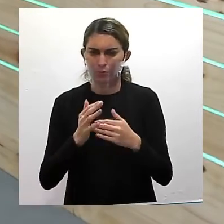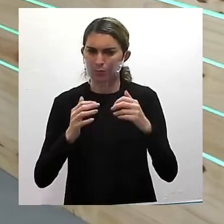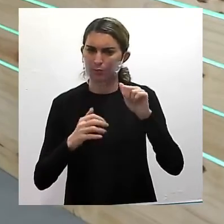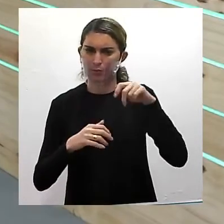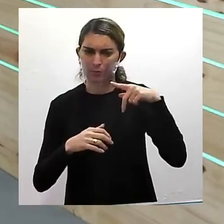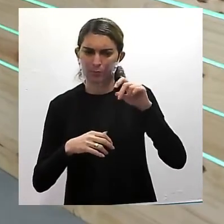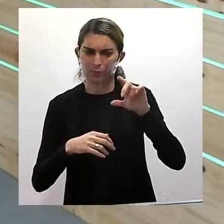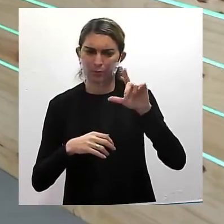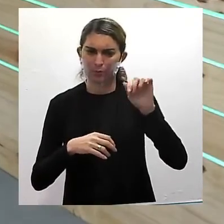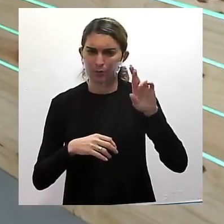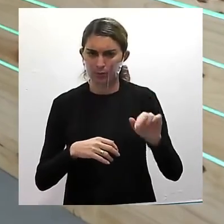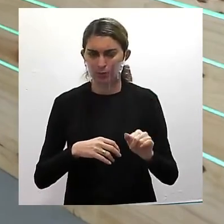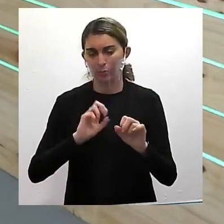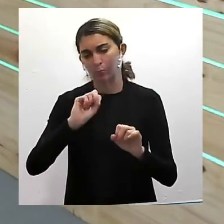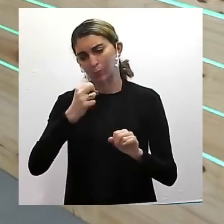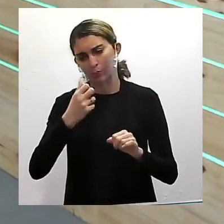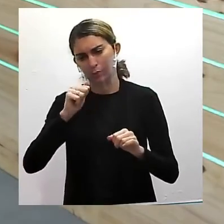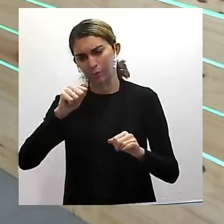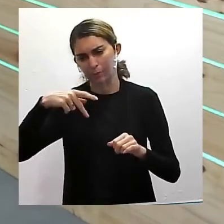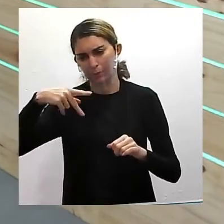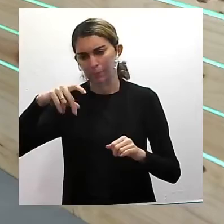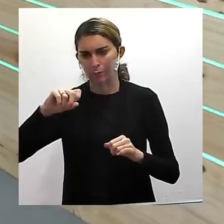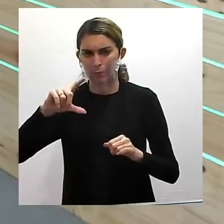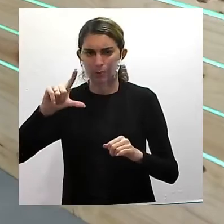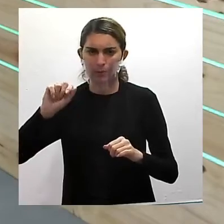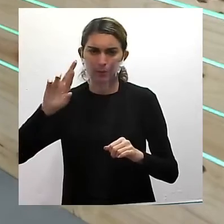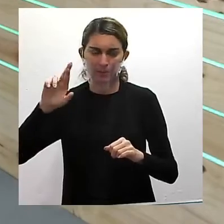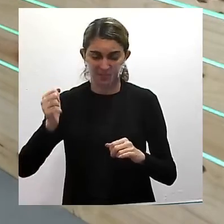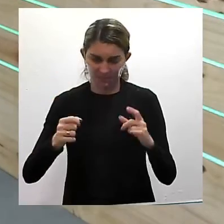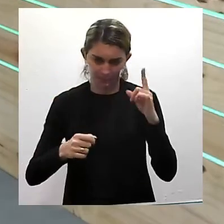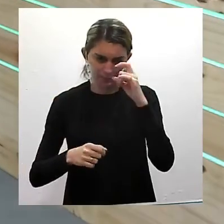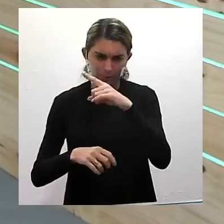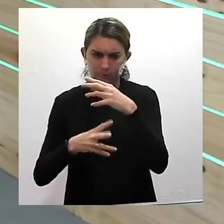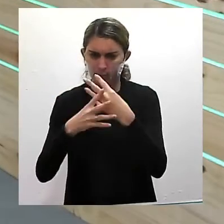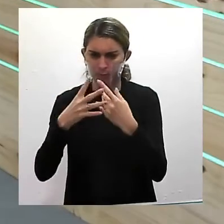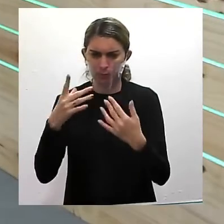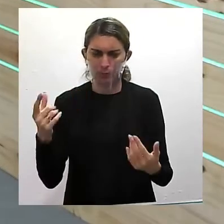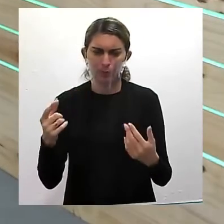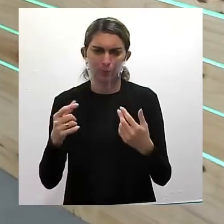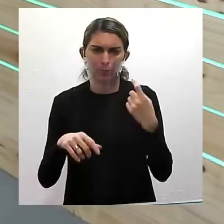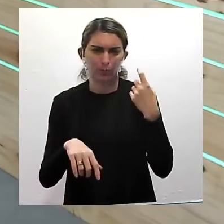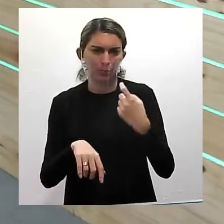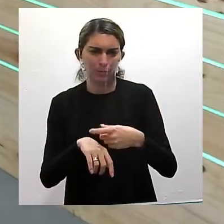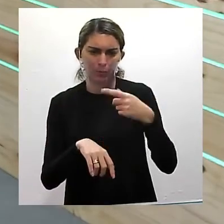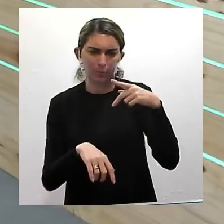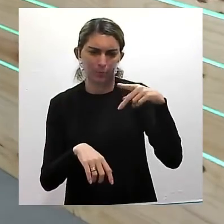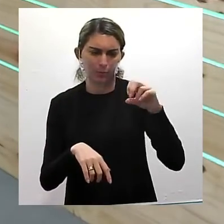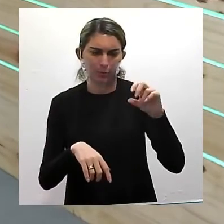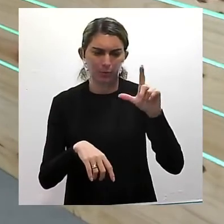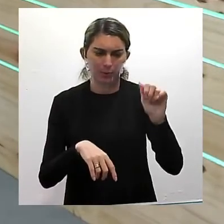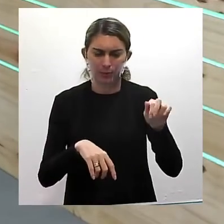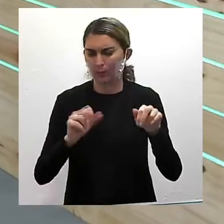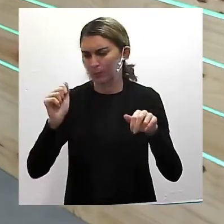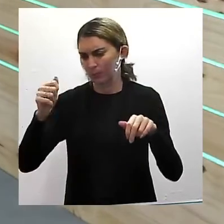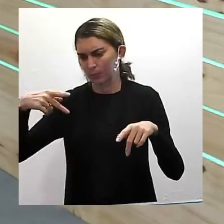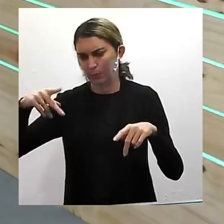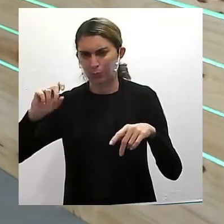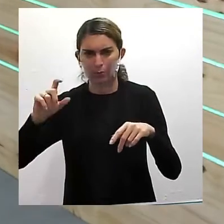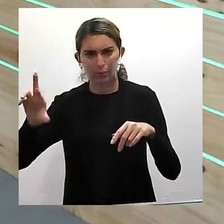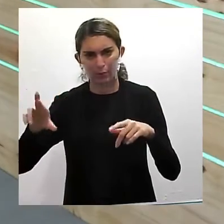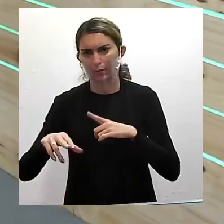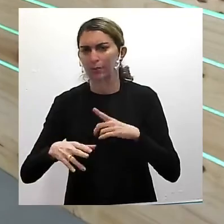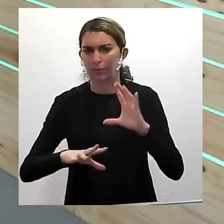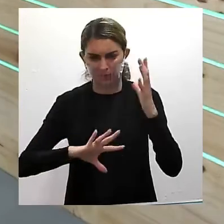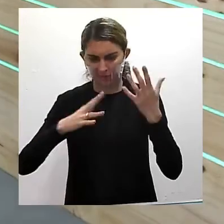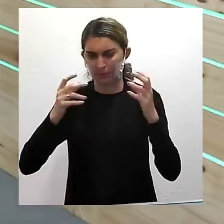ou elas são todas polares, né? Então é difícil de a gente dissolver, por exemplo, é quase impossível, na verdade, dissolver uma polar numa polar. Tem casos que sim? Tem casos que